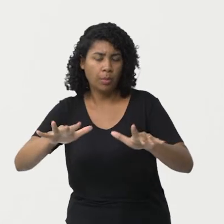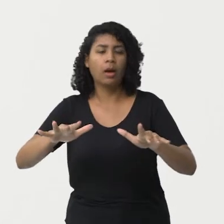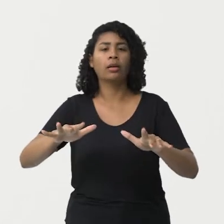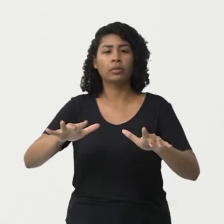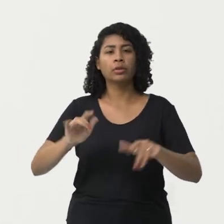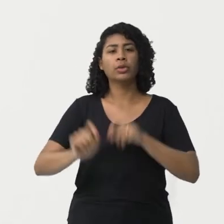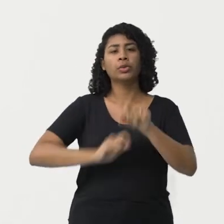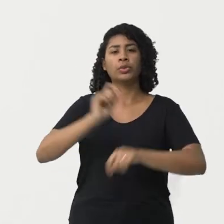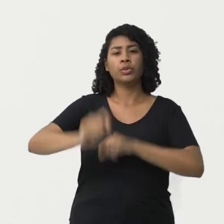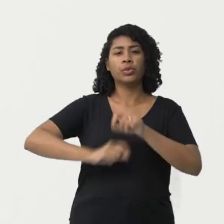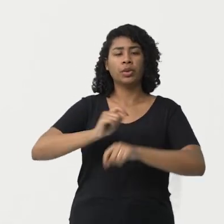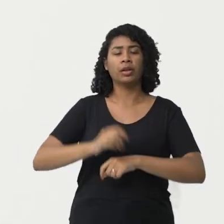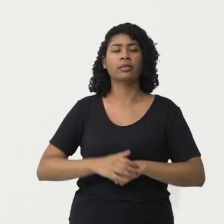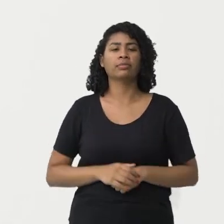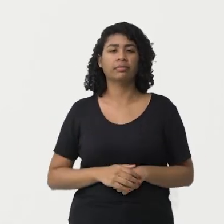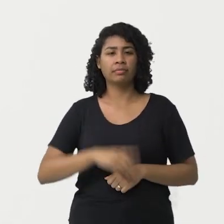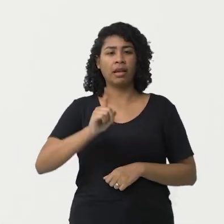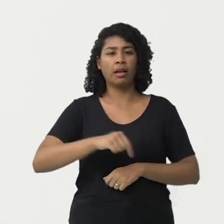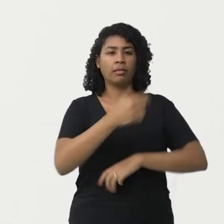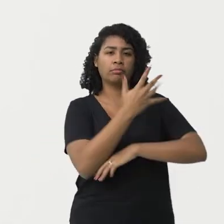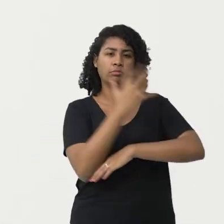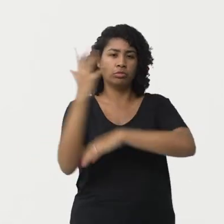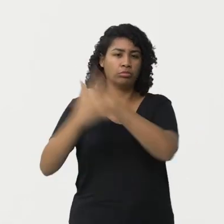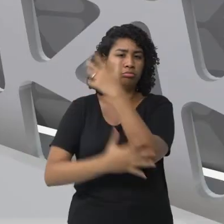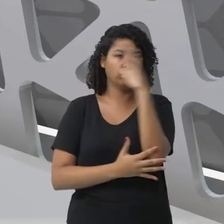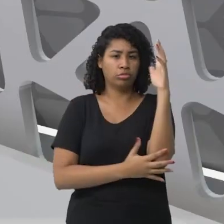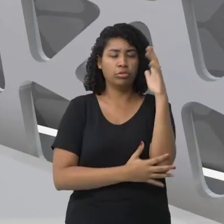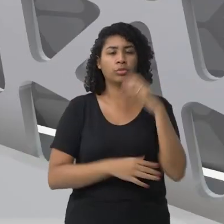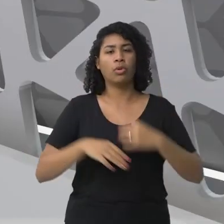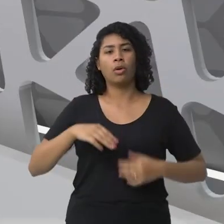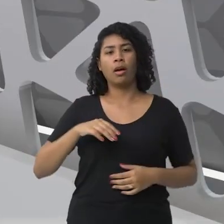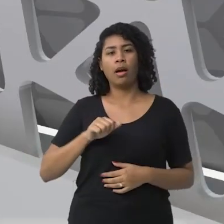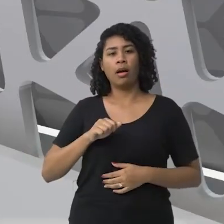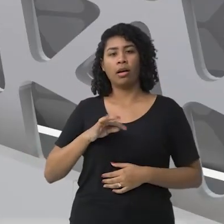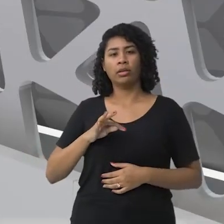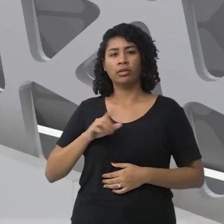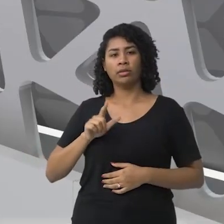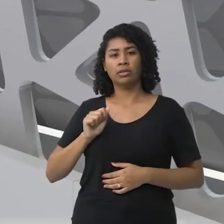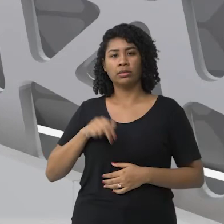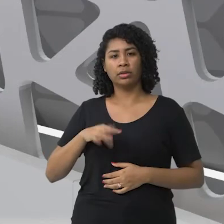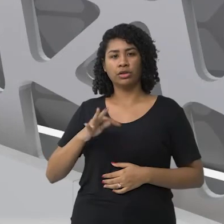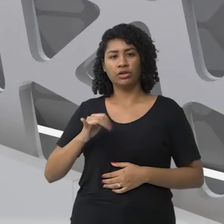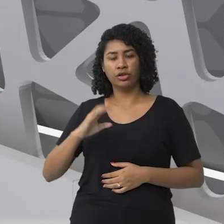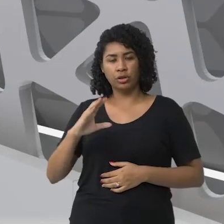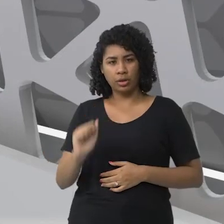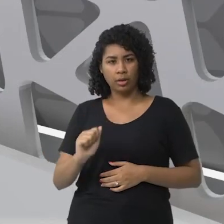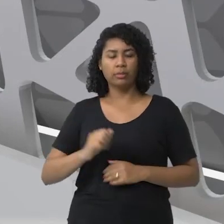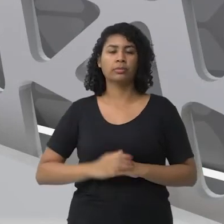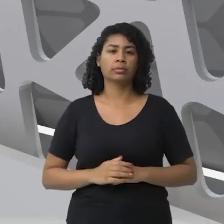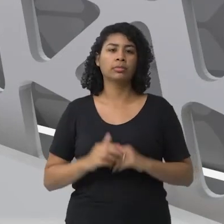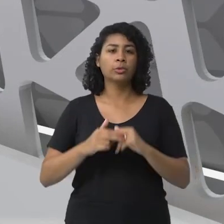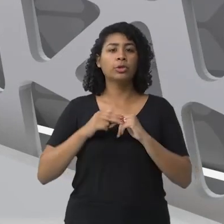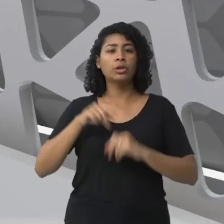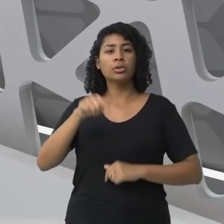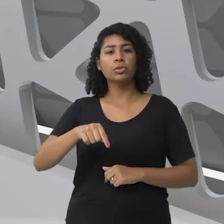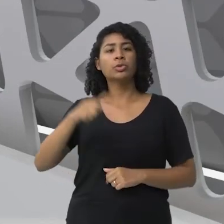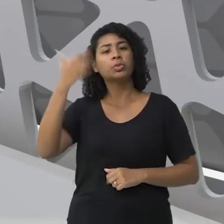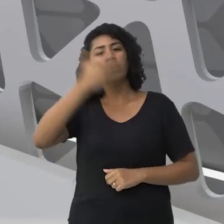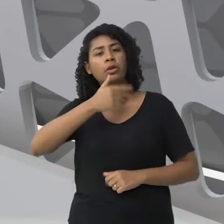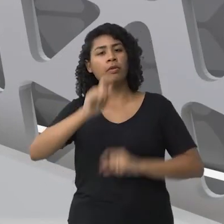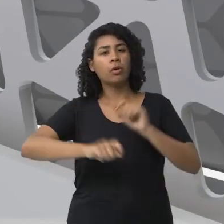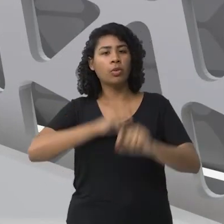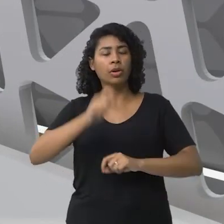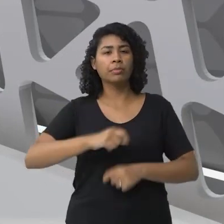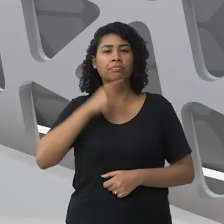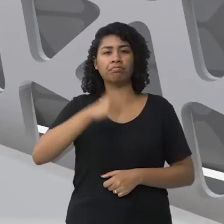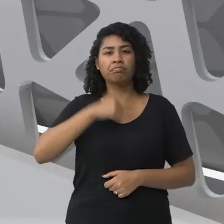o que era a formação vegetal da Mata Atlântica, ok? E isso faz com que ela acaba impedindo com